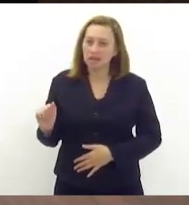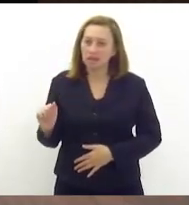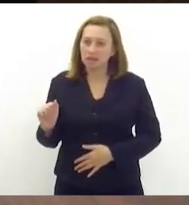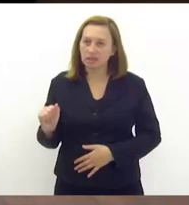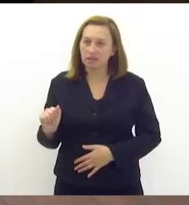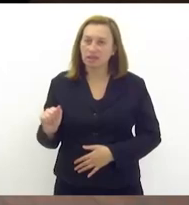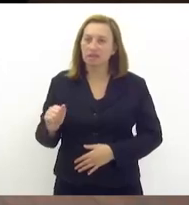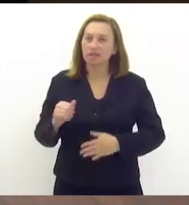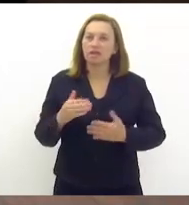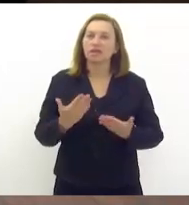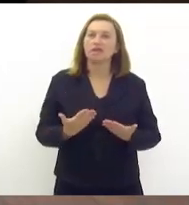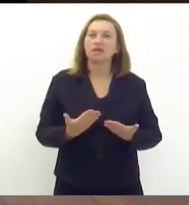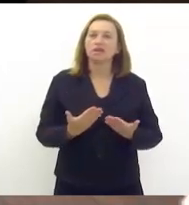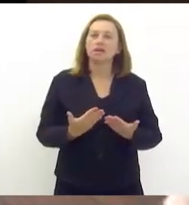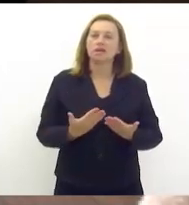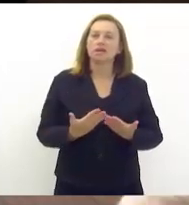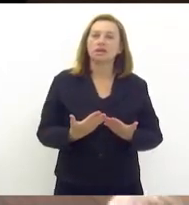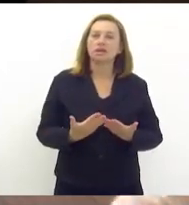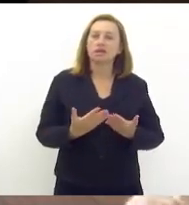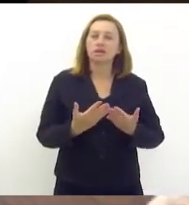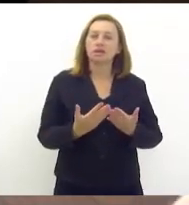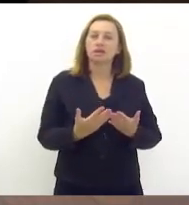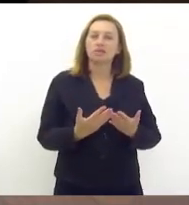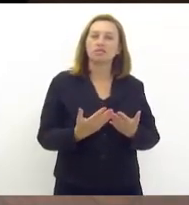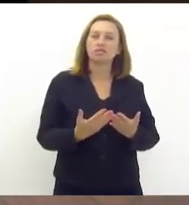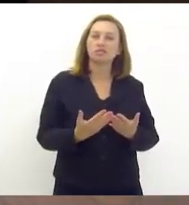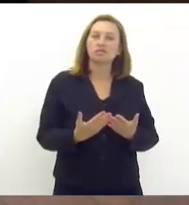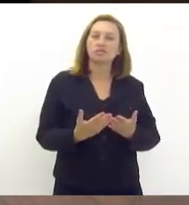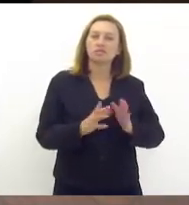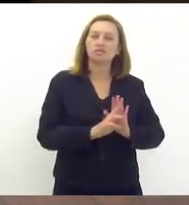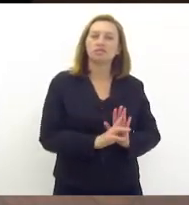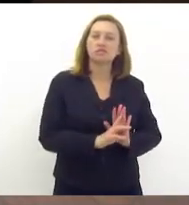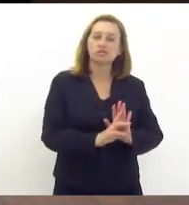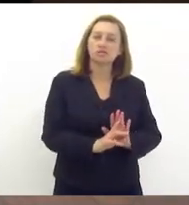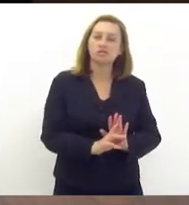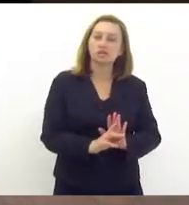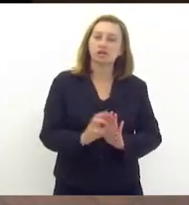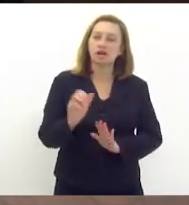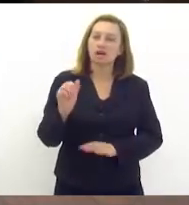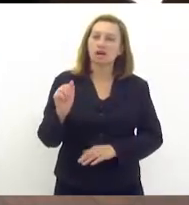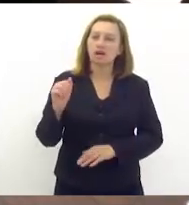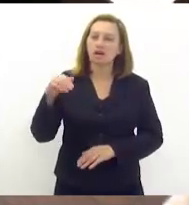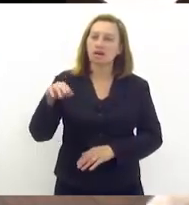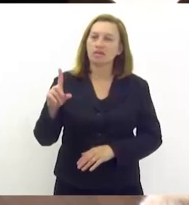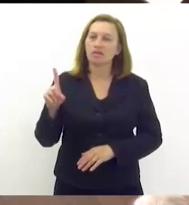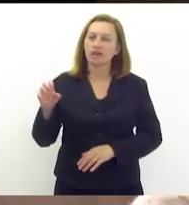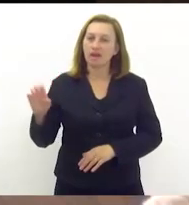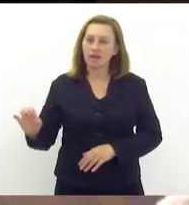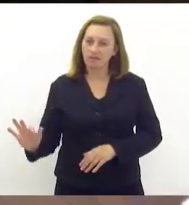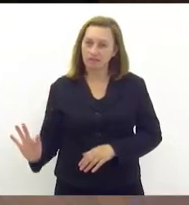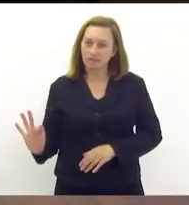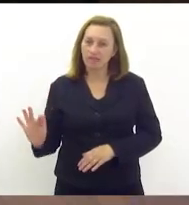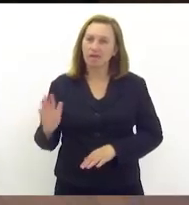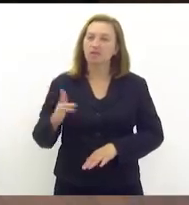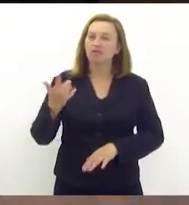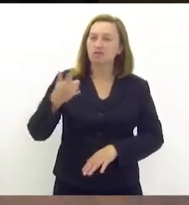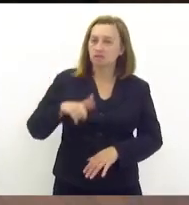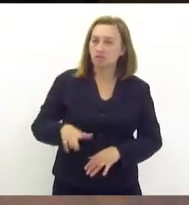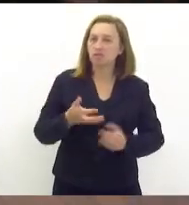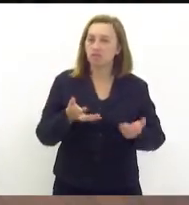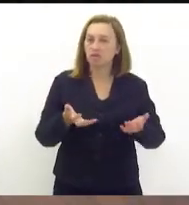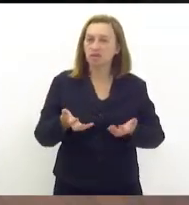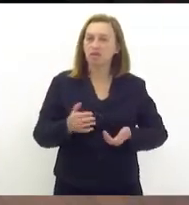andef também foi contemplada Então esse projeto ele faz Justiça Eu quero mais uma vez